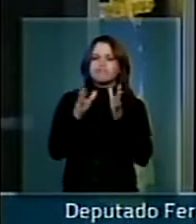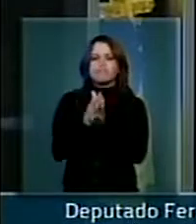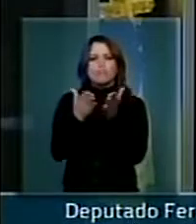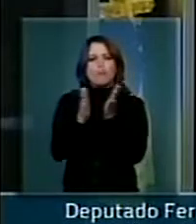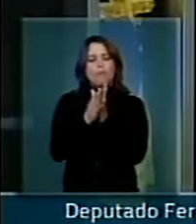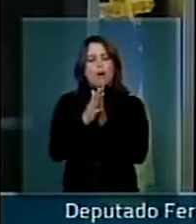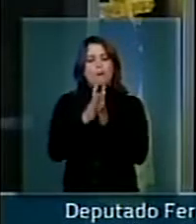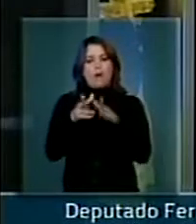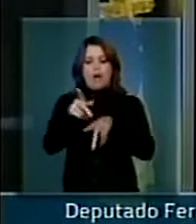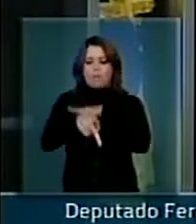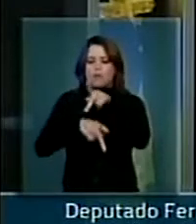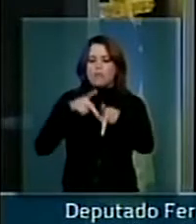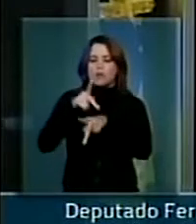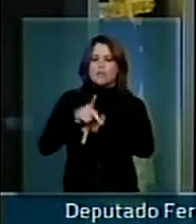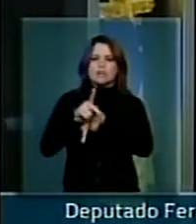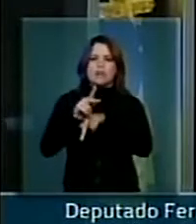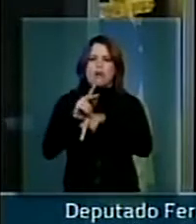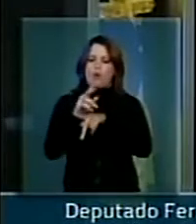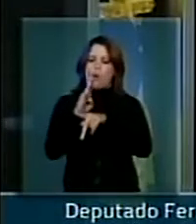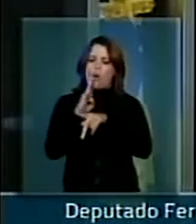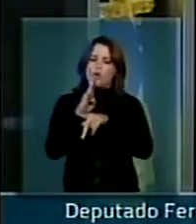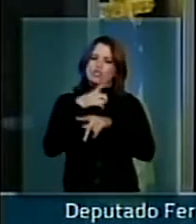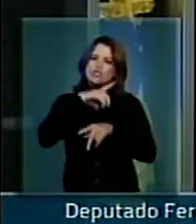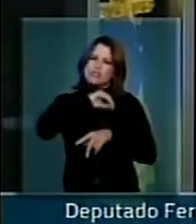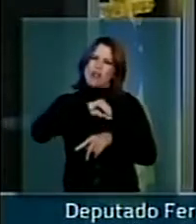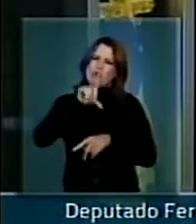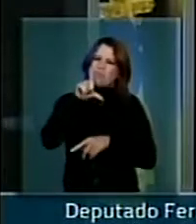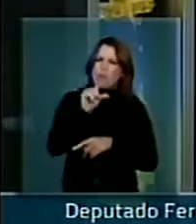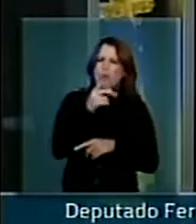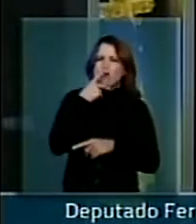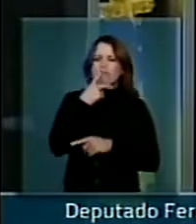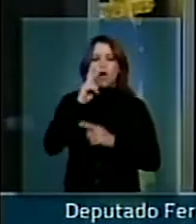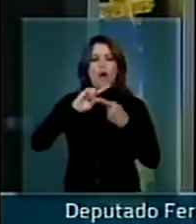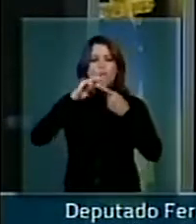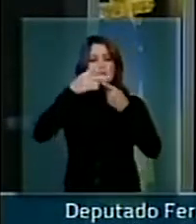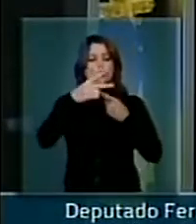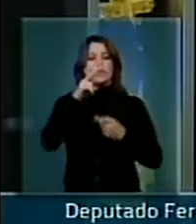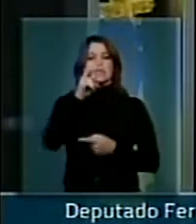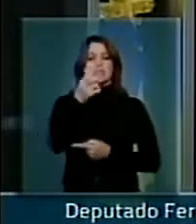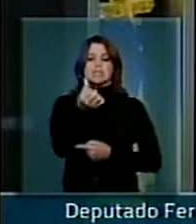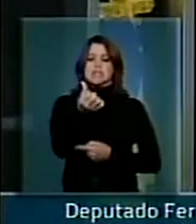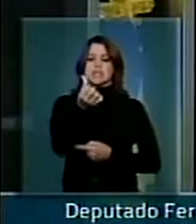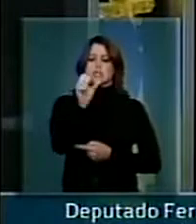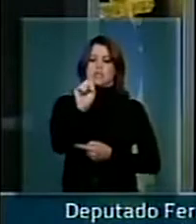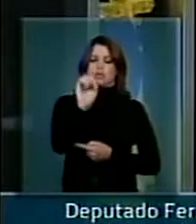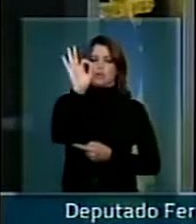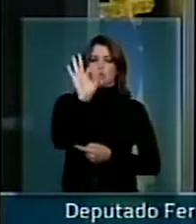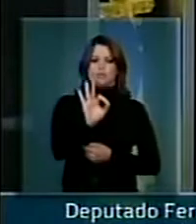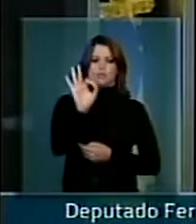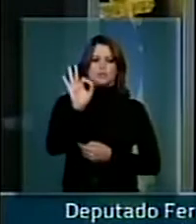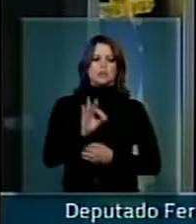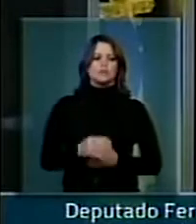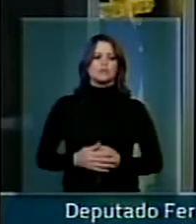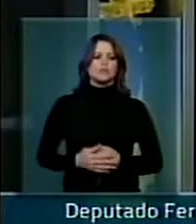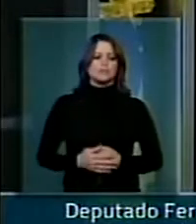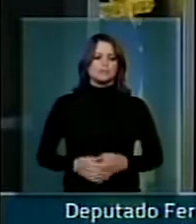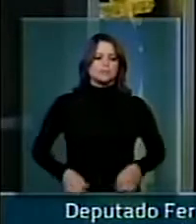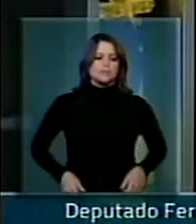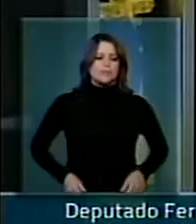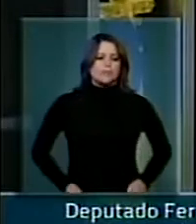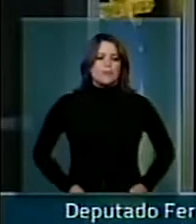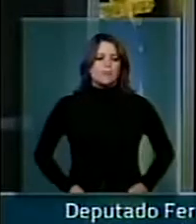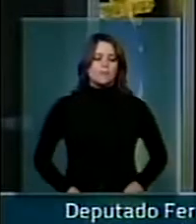pobres, a população de baixa renda nesse país aumentou a sua renda em 68%. O